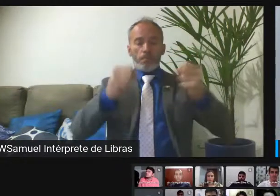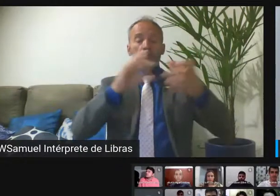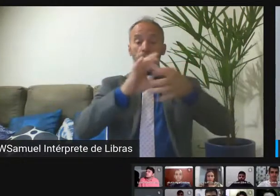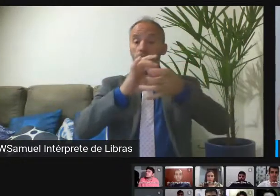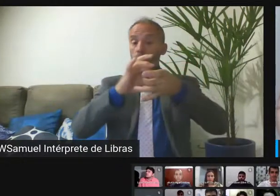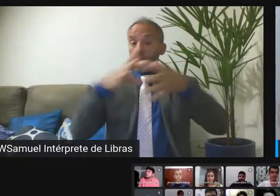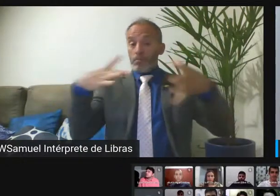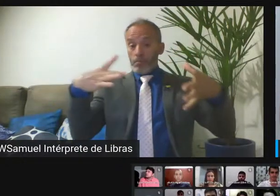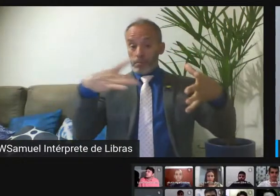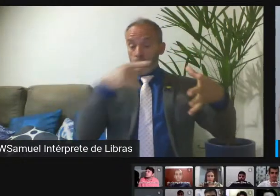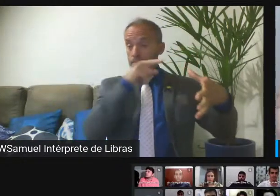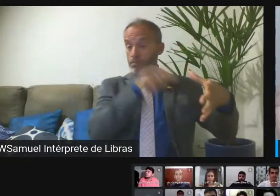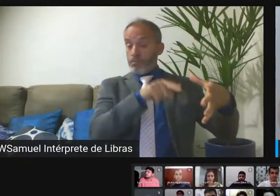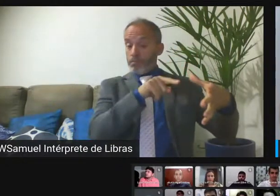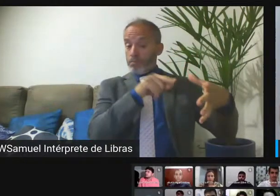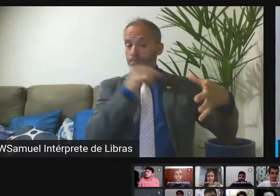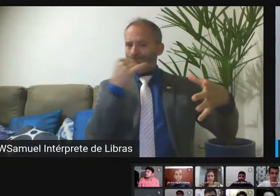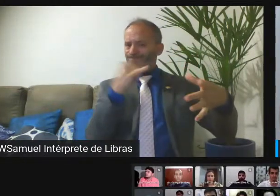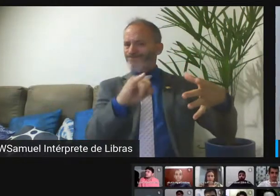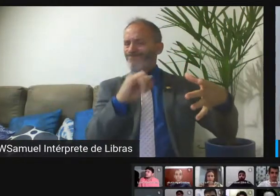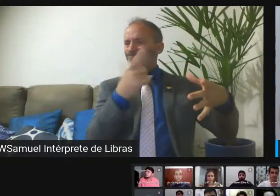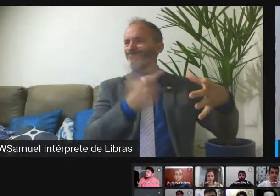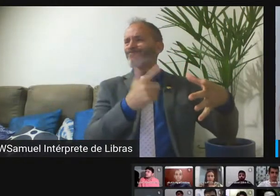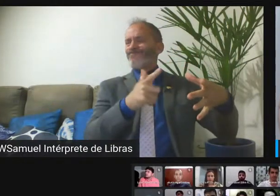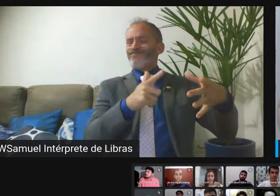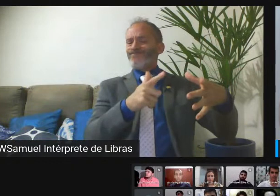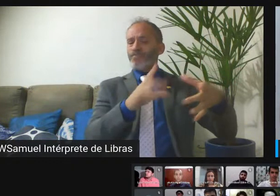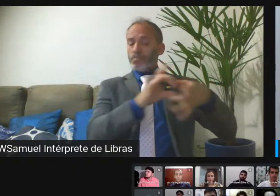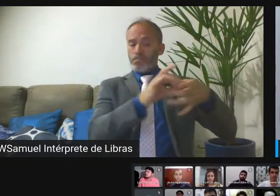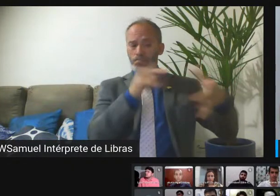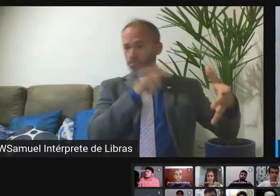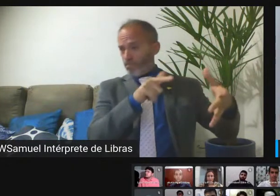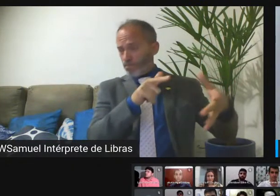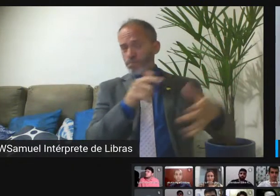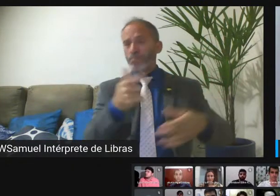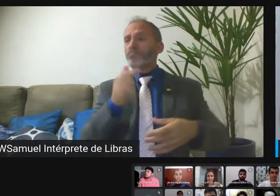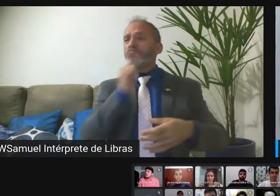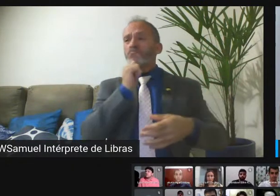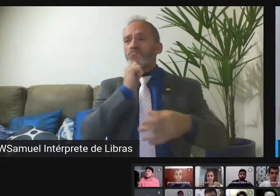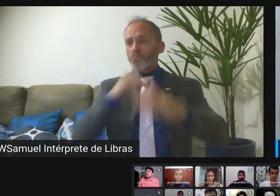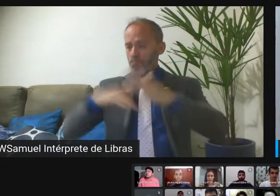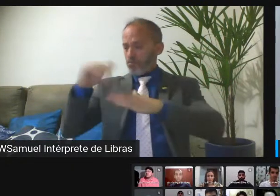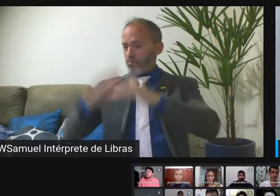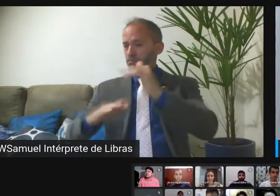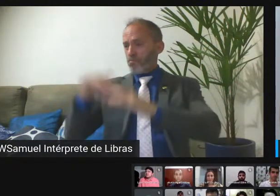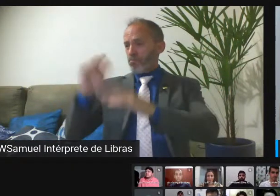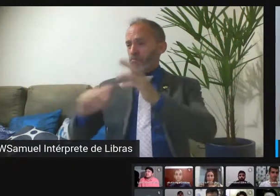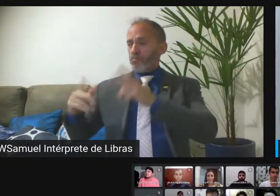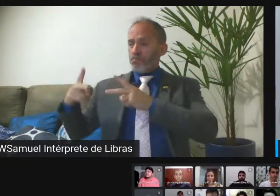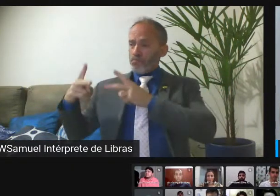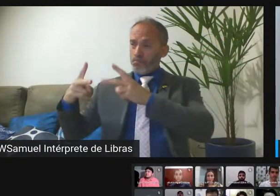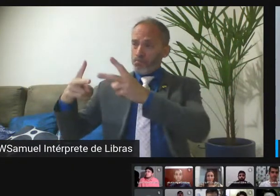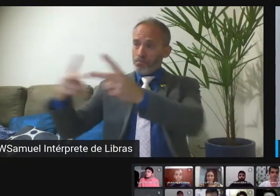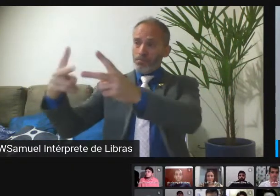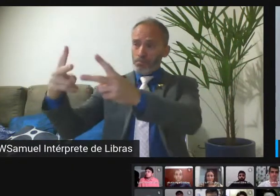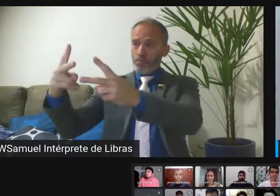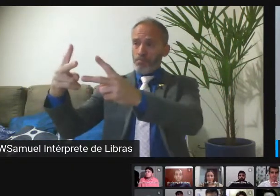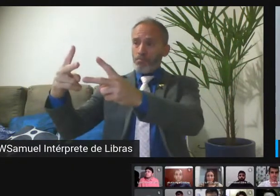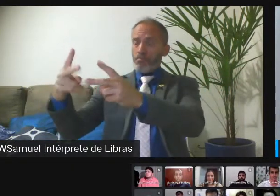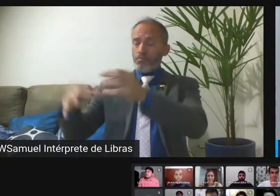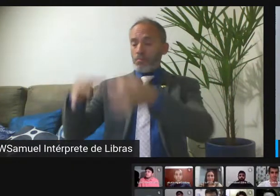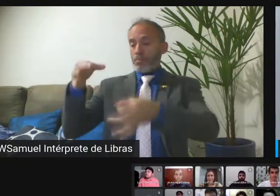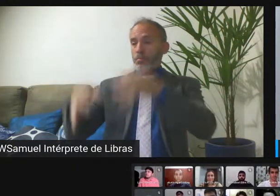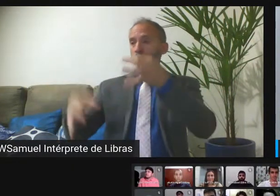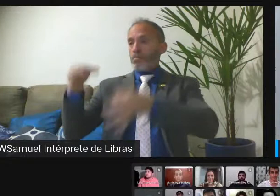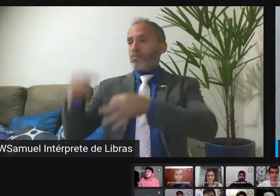liberdade, pois, sem a liberdade, não há profissão que sobreviva,